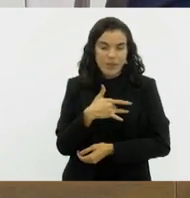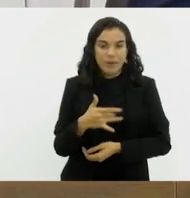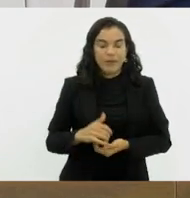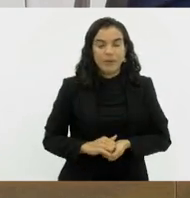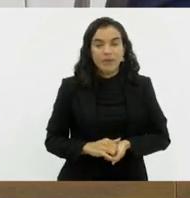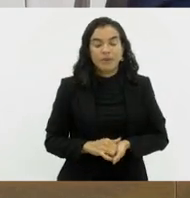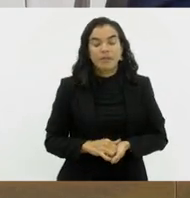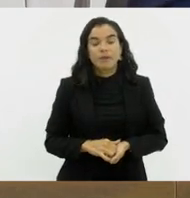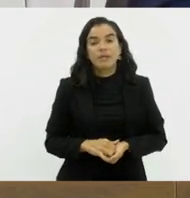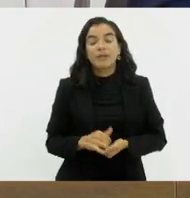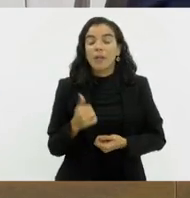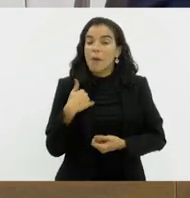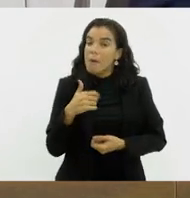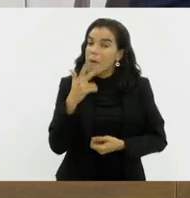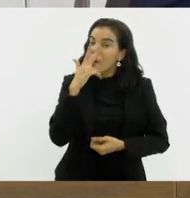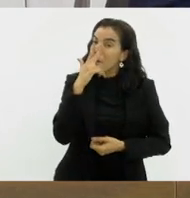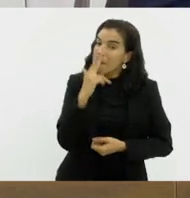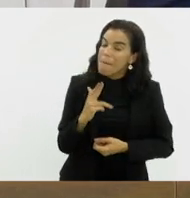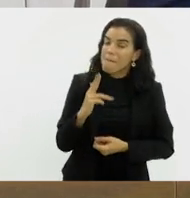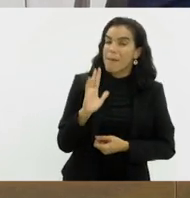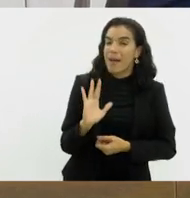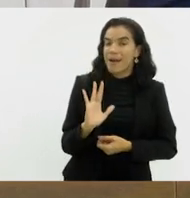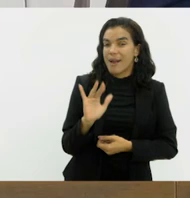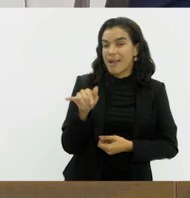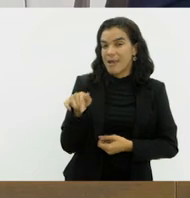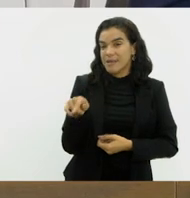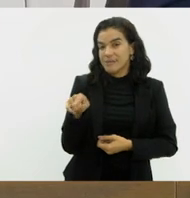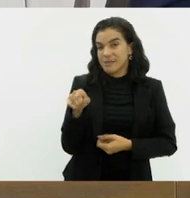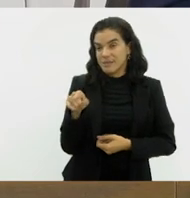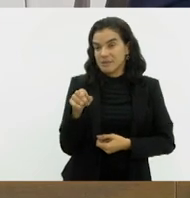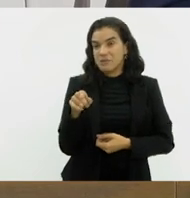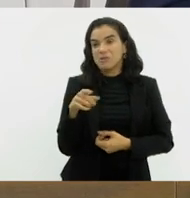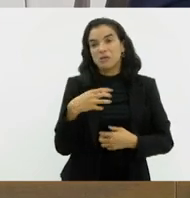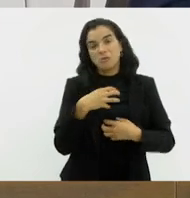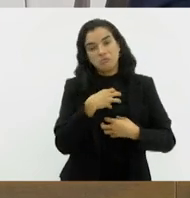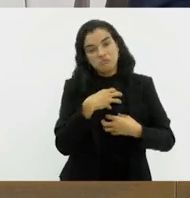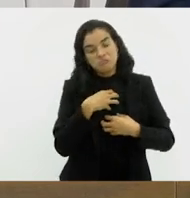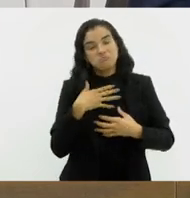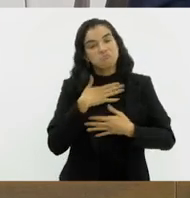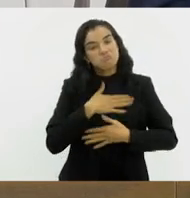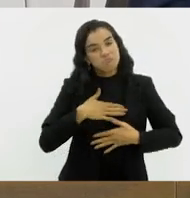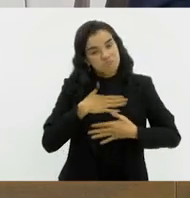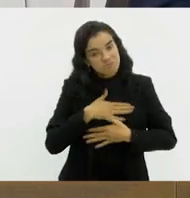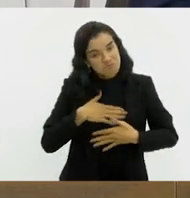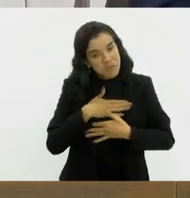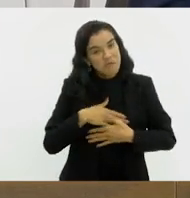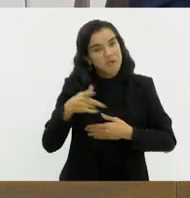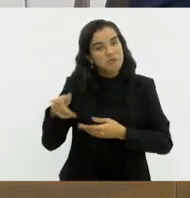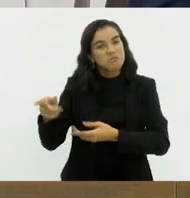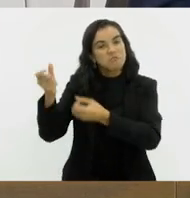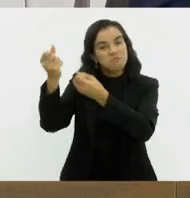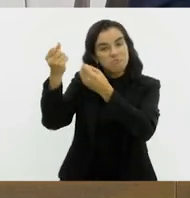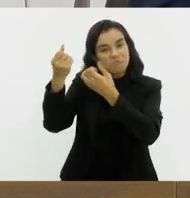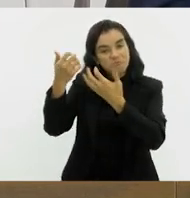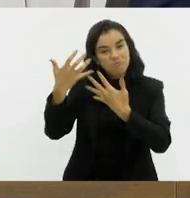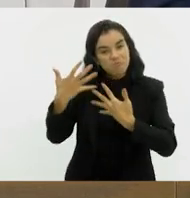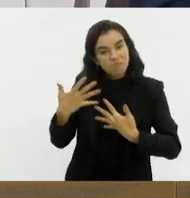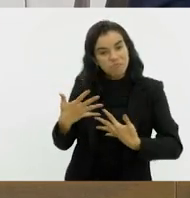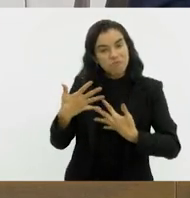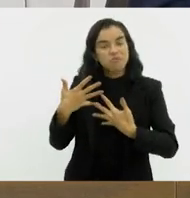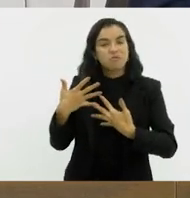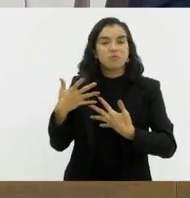E esse, me parece, que ainda é o ponto central. Eu fico satisfeito de ouvir a apresentação